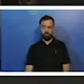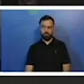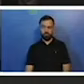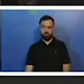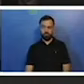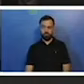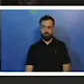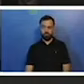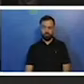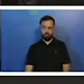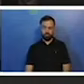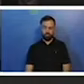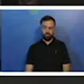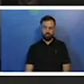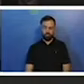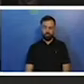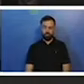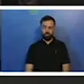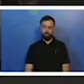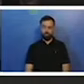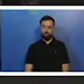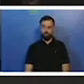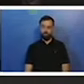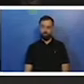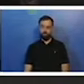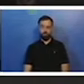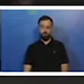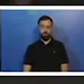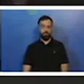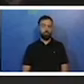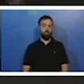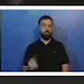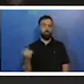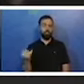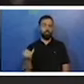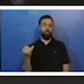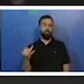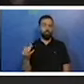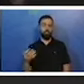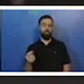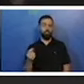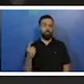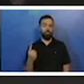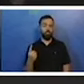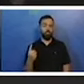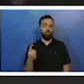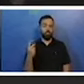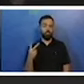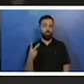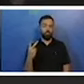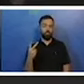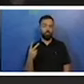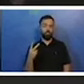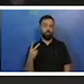lá para o senhor conta até 10 vamos ver quantas que eu vou conseguir voltar aqui lá então vamos lá eu tenho aí para mim vai lá 1